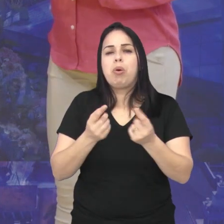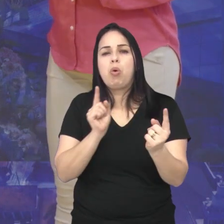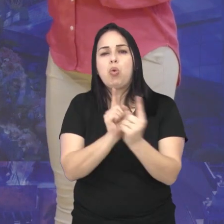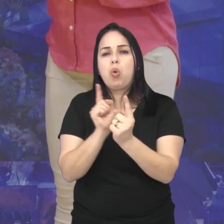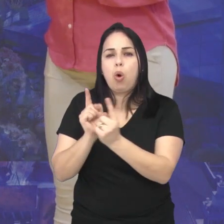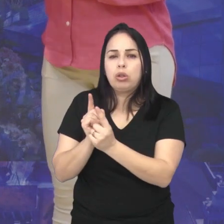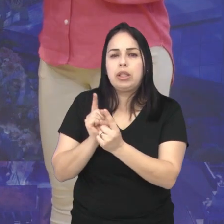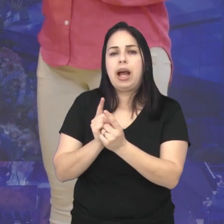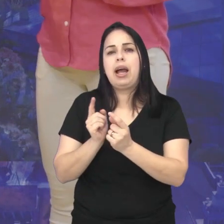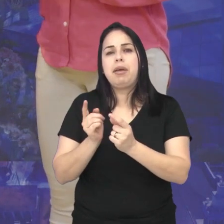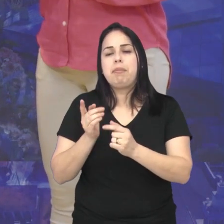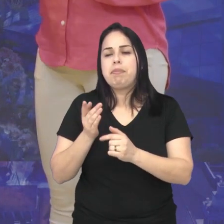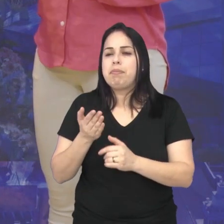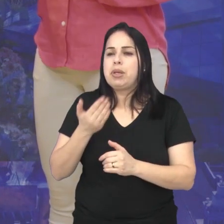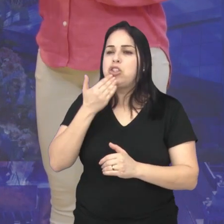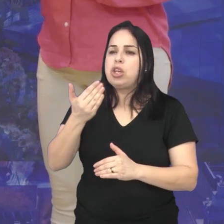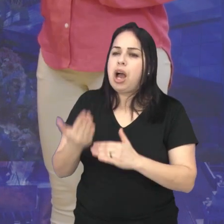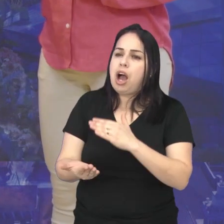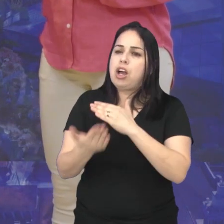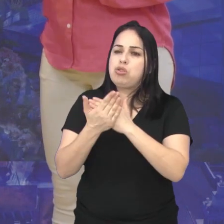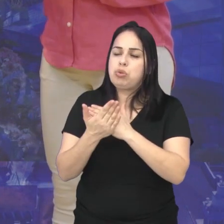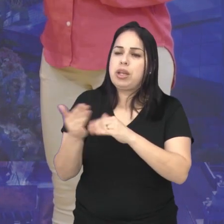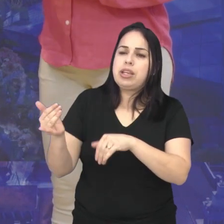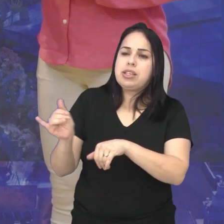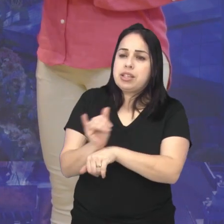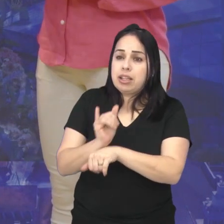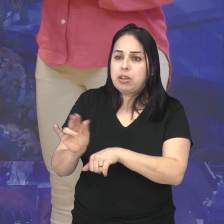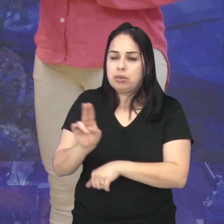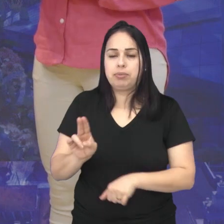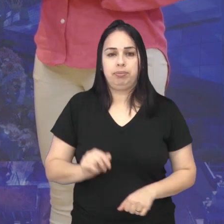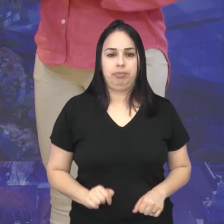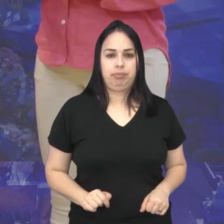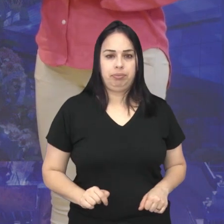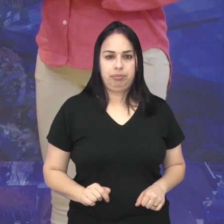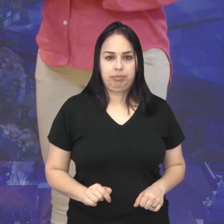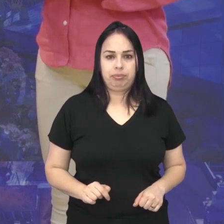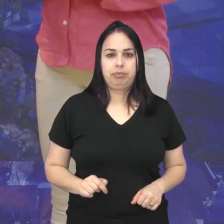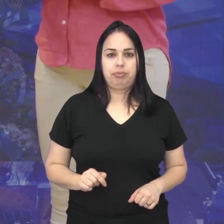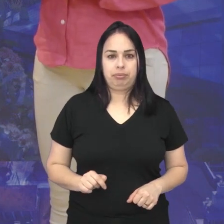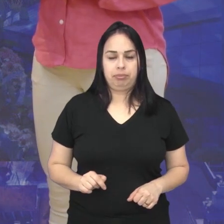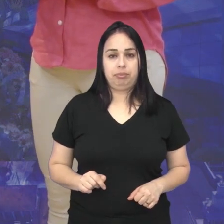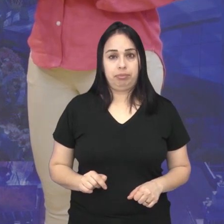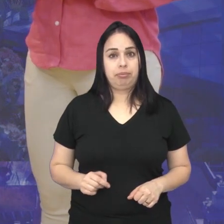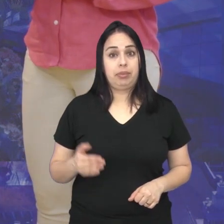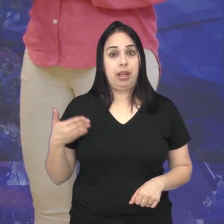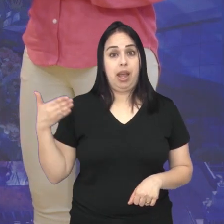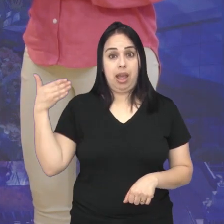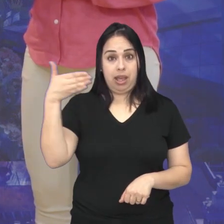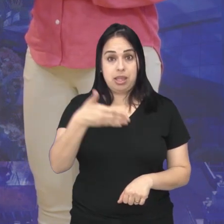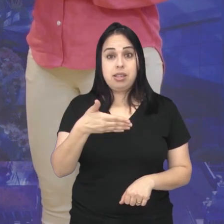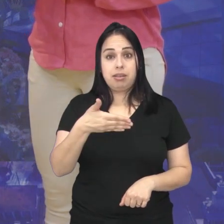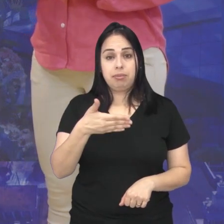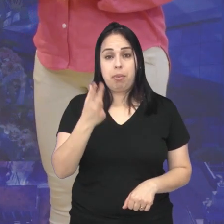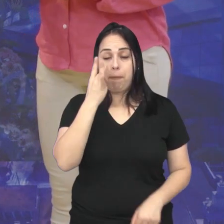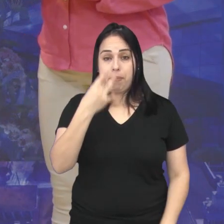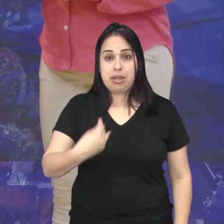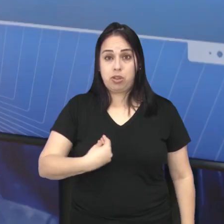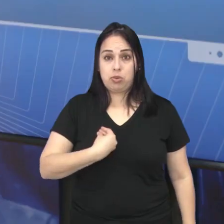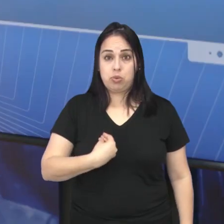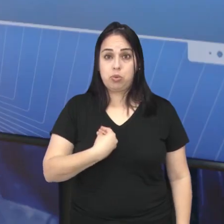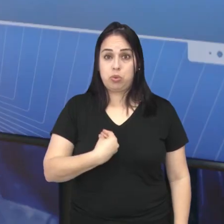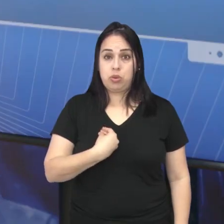os canais para encontrar auxílio, ajuda e utilizar esses equipamentos. Os canais é ir